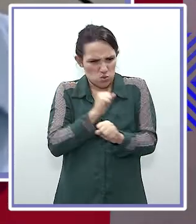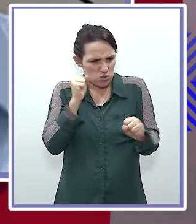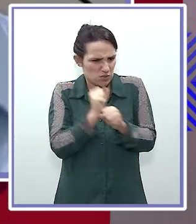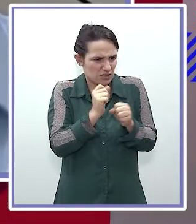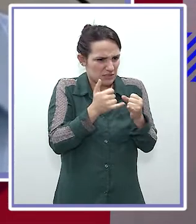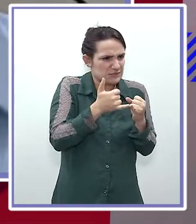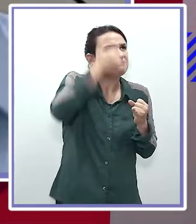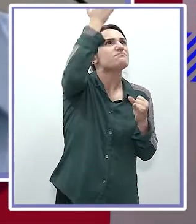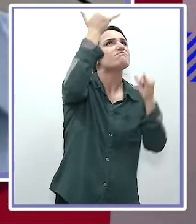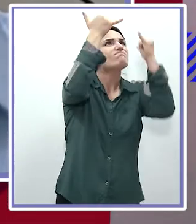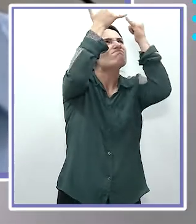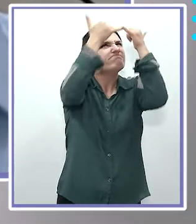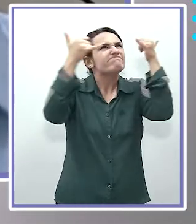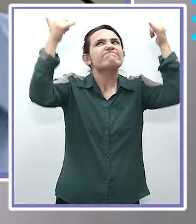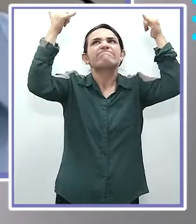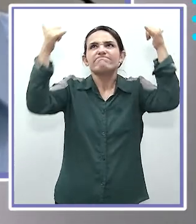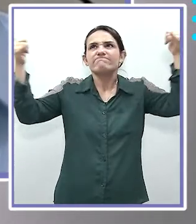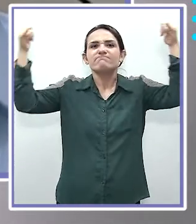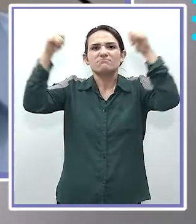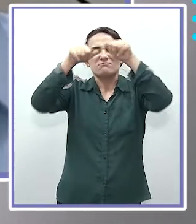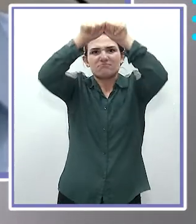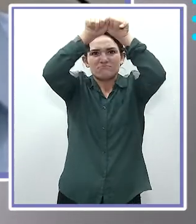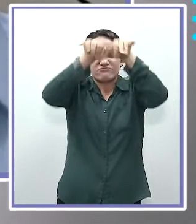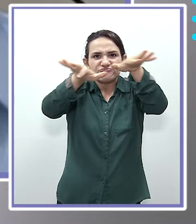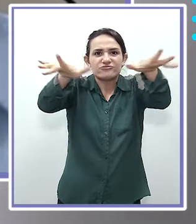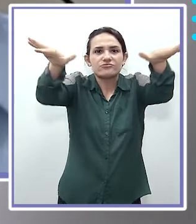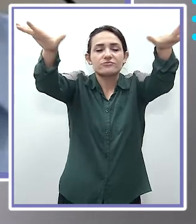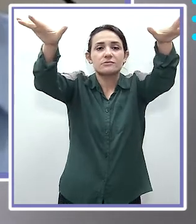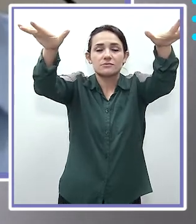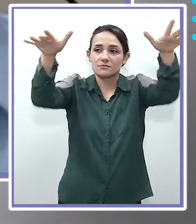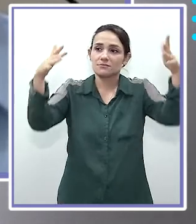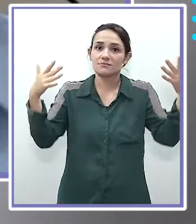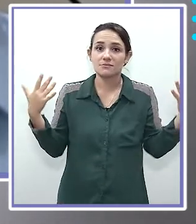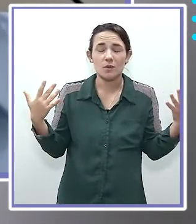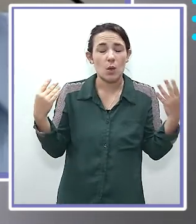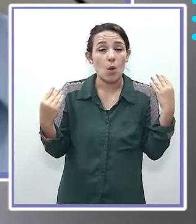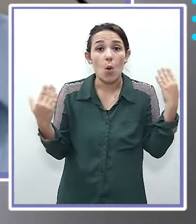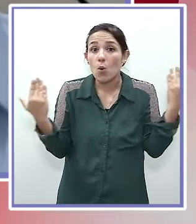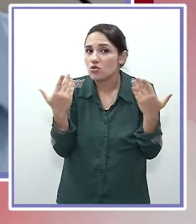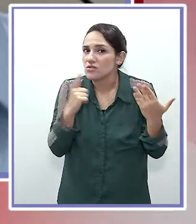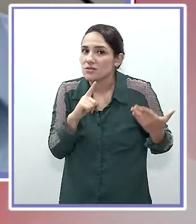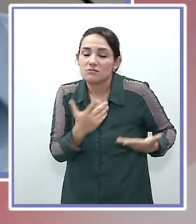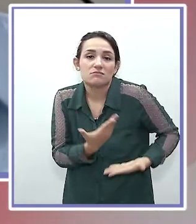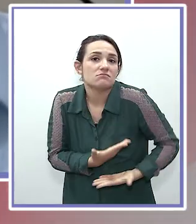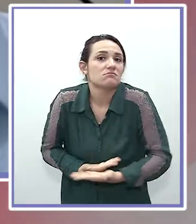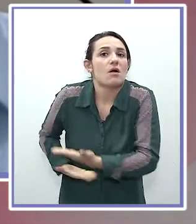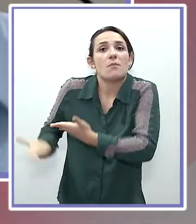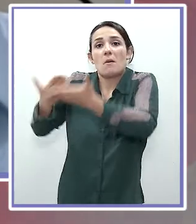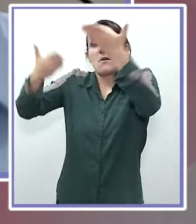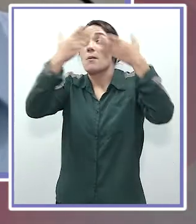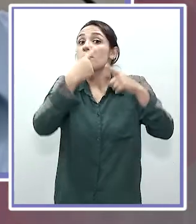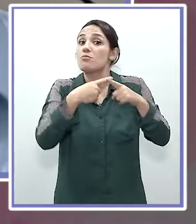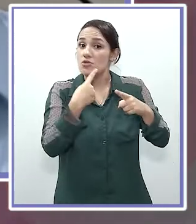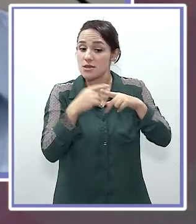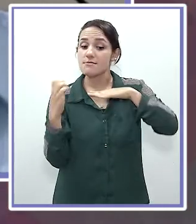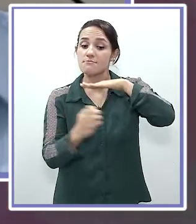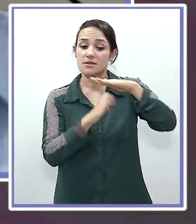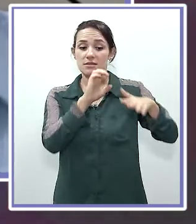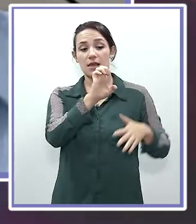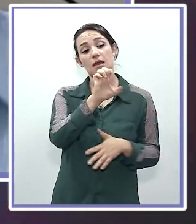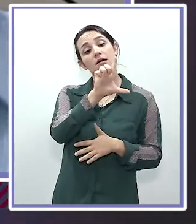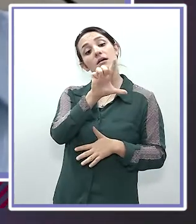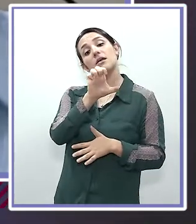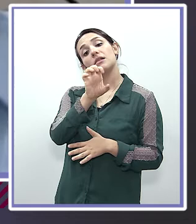de transmissão e distribuição foi muito grande. E isso possibilitou que a gente pudesse ter esse intercâmbio de energia com mais tranquilidade. Já